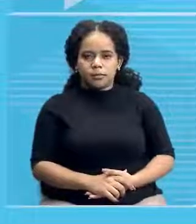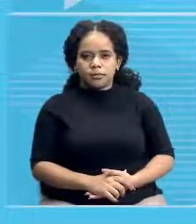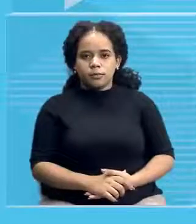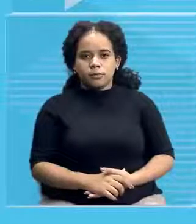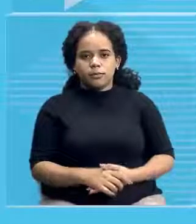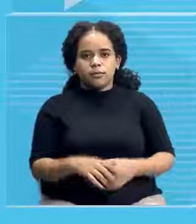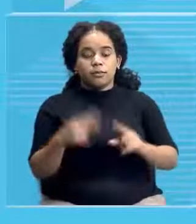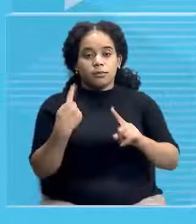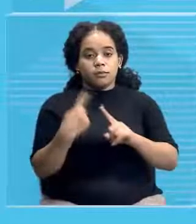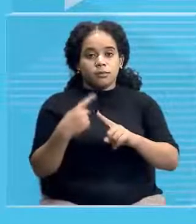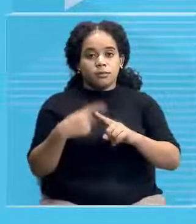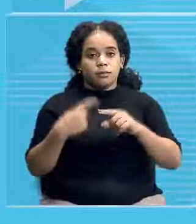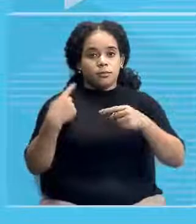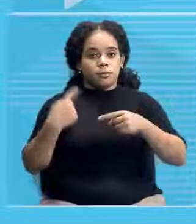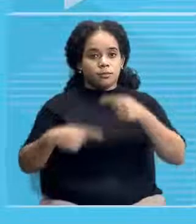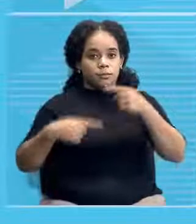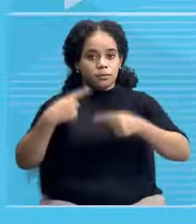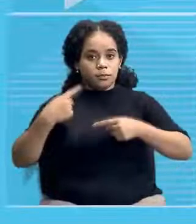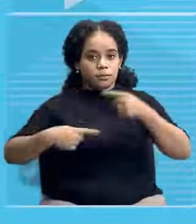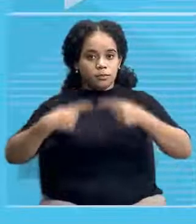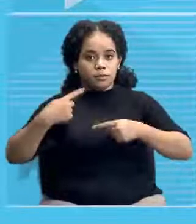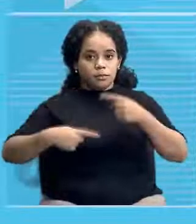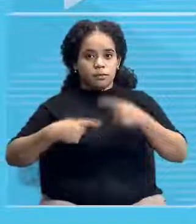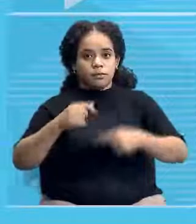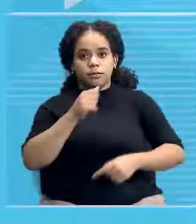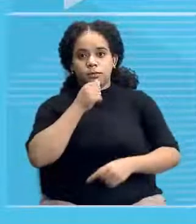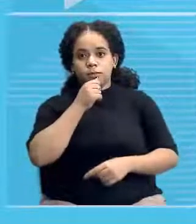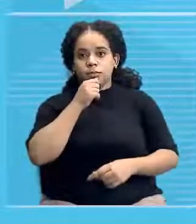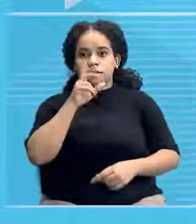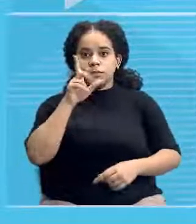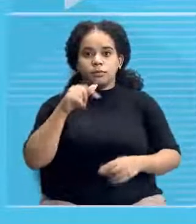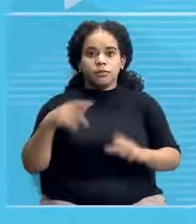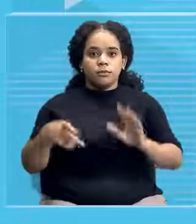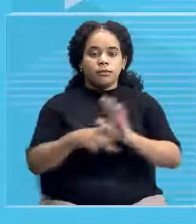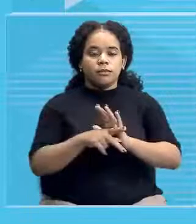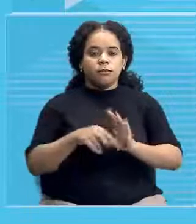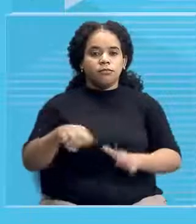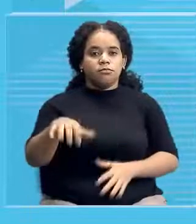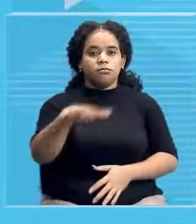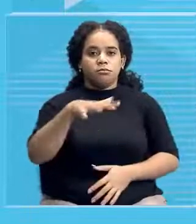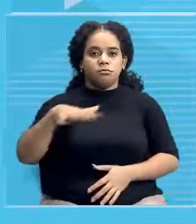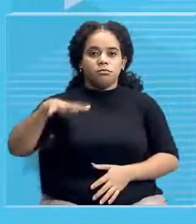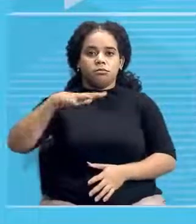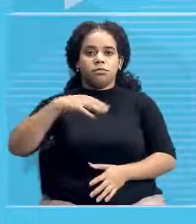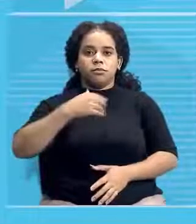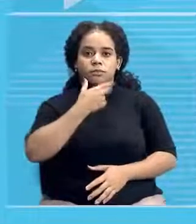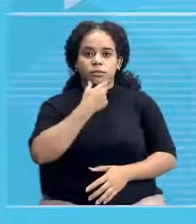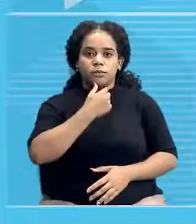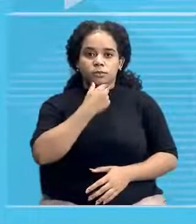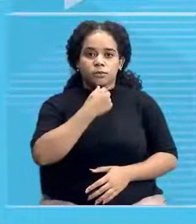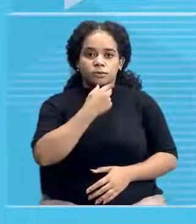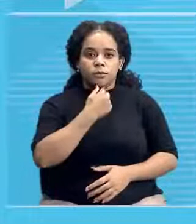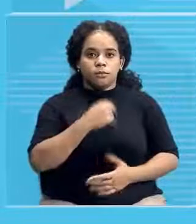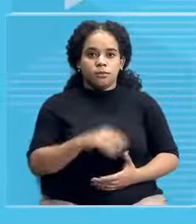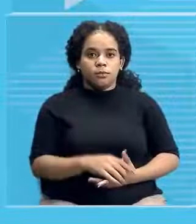Porque a política ainda é terreno de homem.